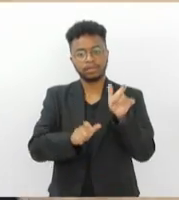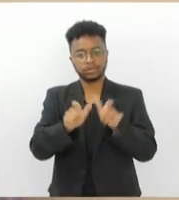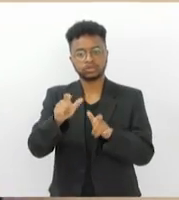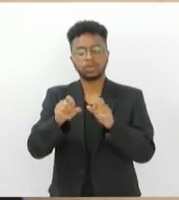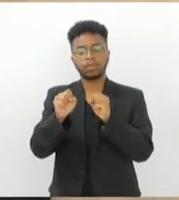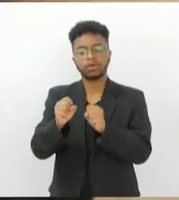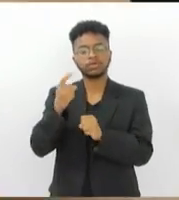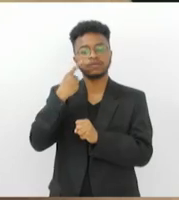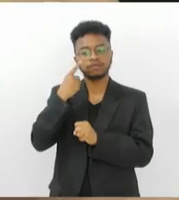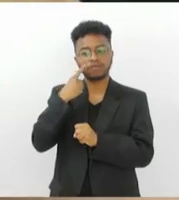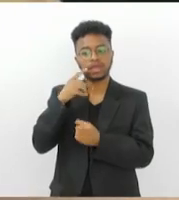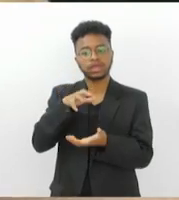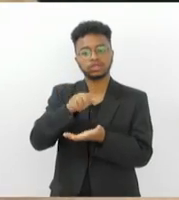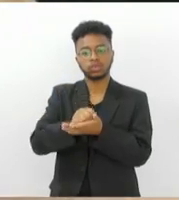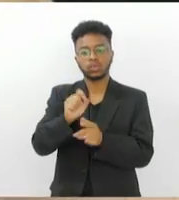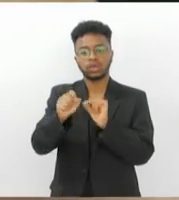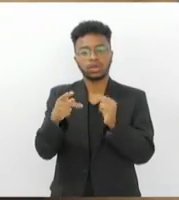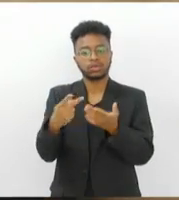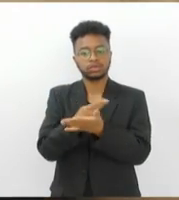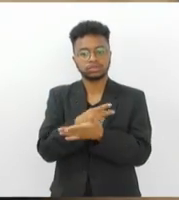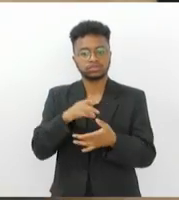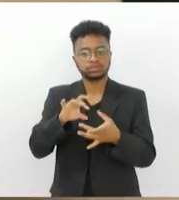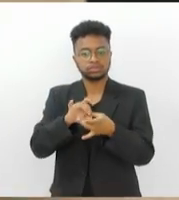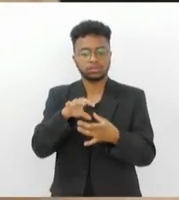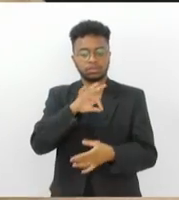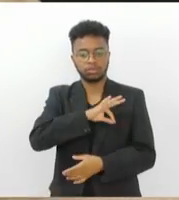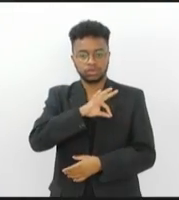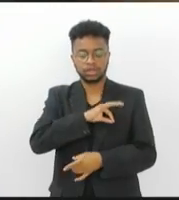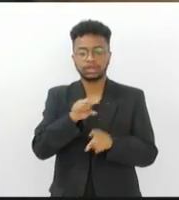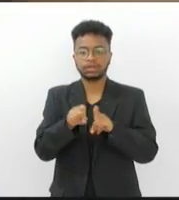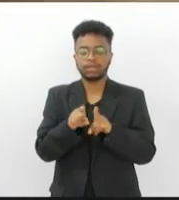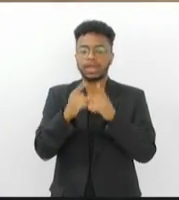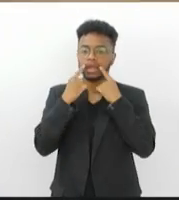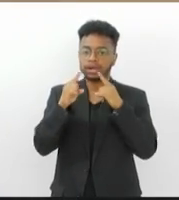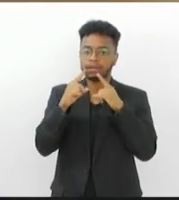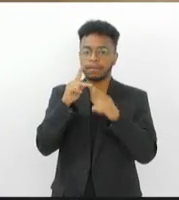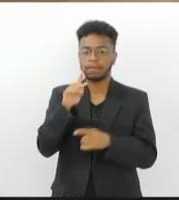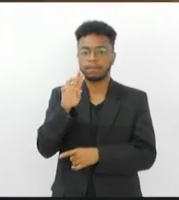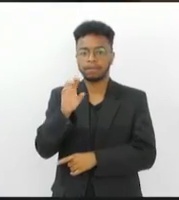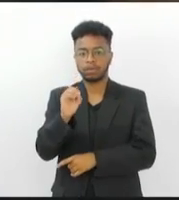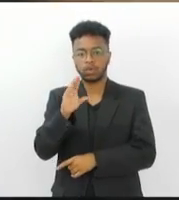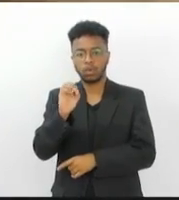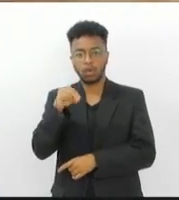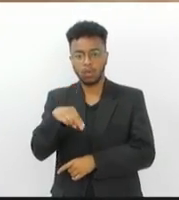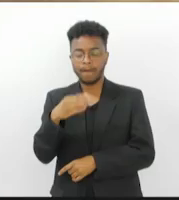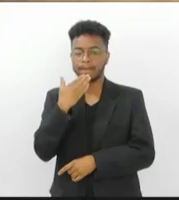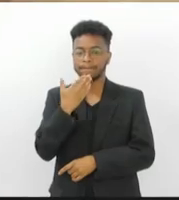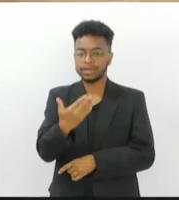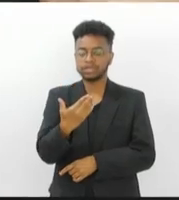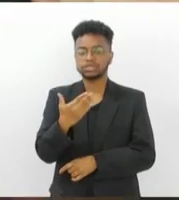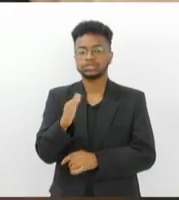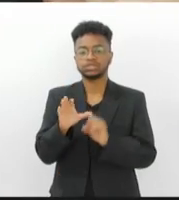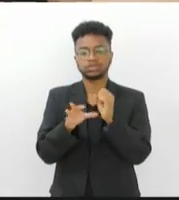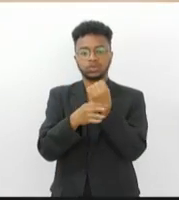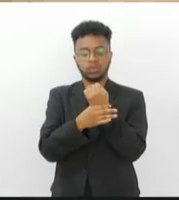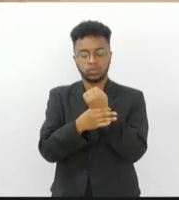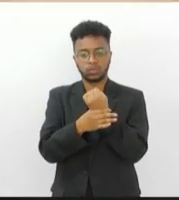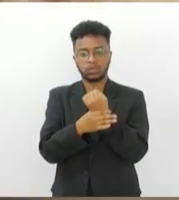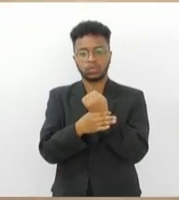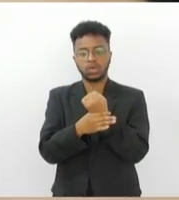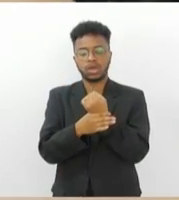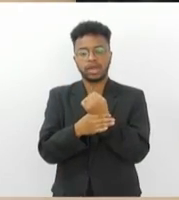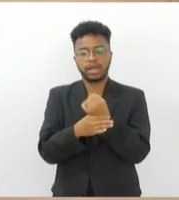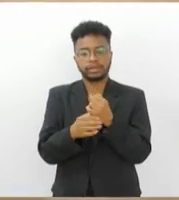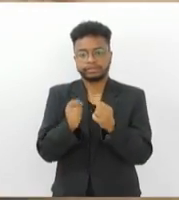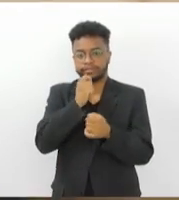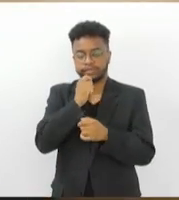registro de ocorrência online da Polícia Civil fazer reclamações ao Procom solicitar seguro desemprego Abrir empresas pela Junta Comercial do